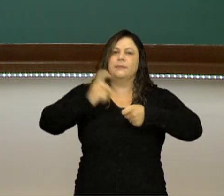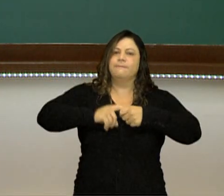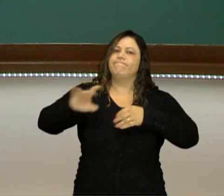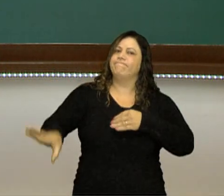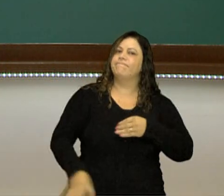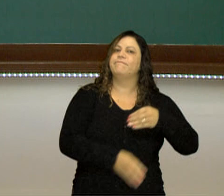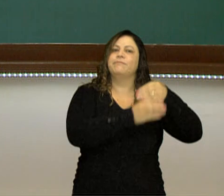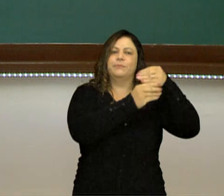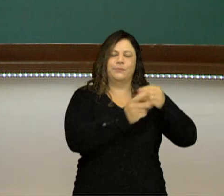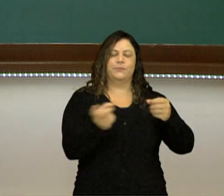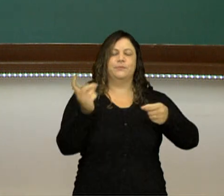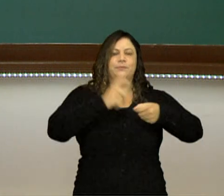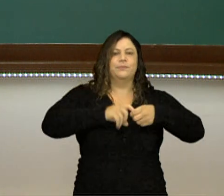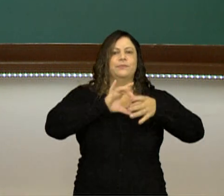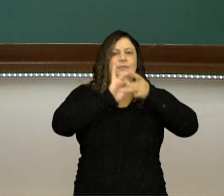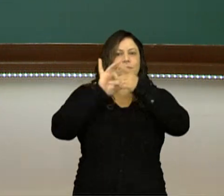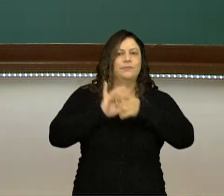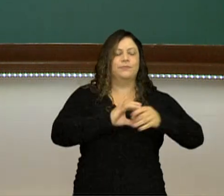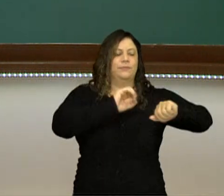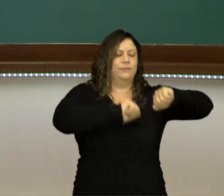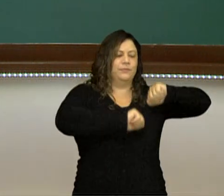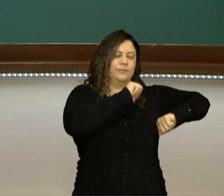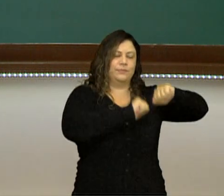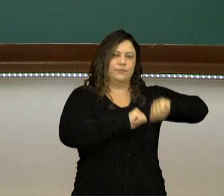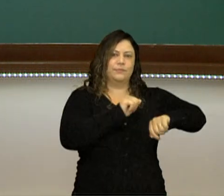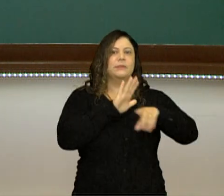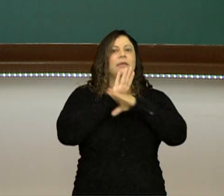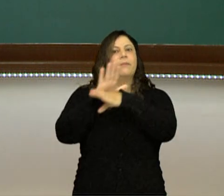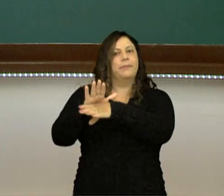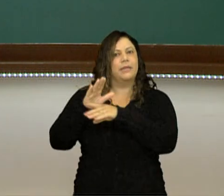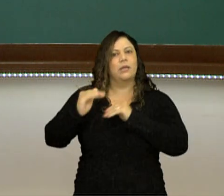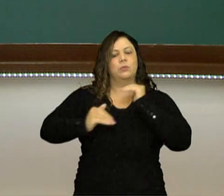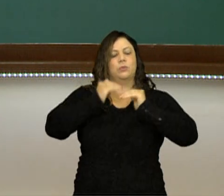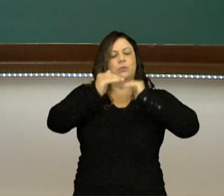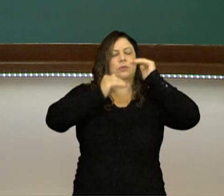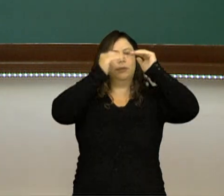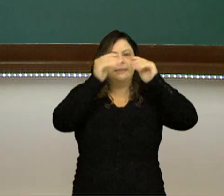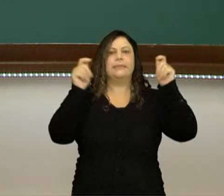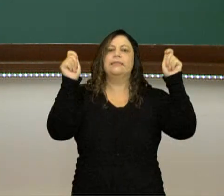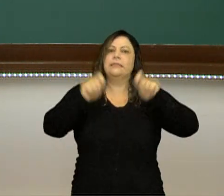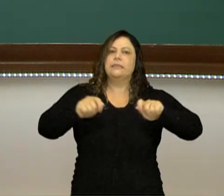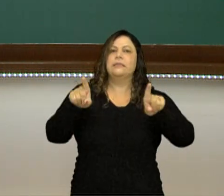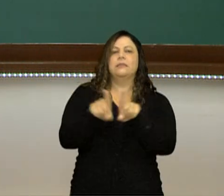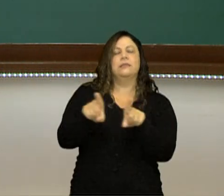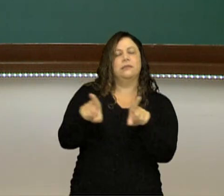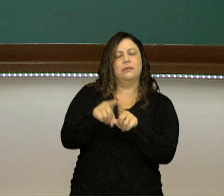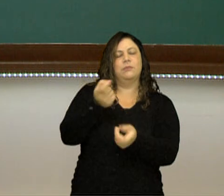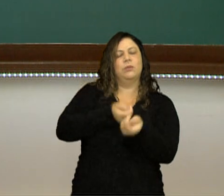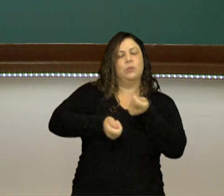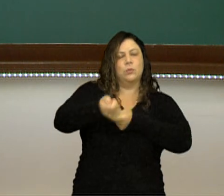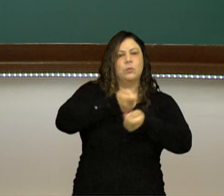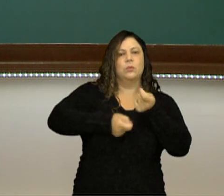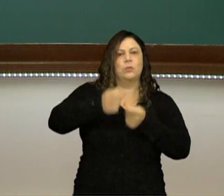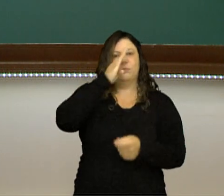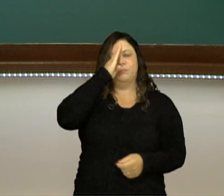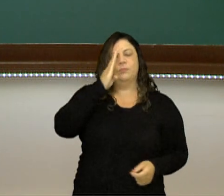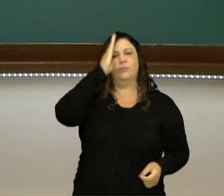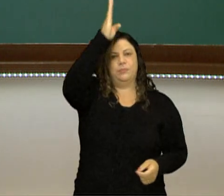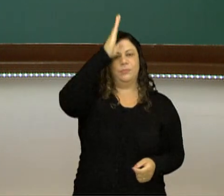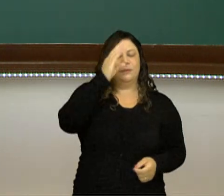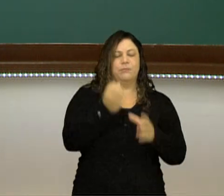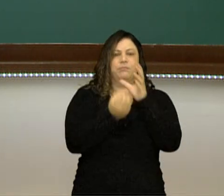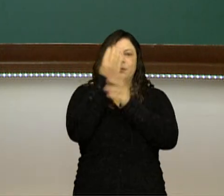nazismo com os empresários. E para ajudar ainda a crescer mais a economia alemã, ele vai ter um grande destaque para a produção